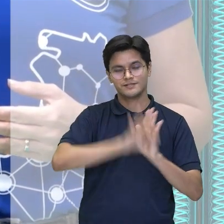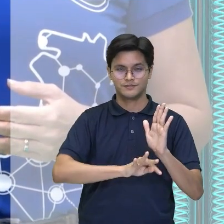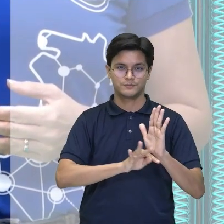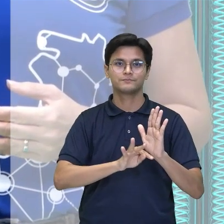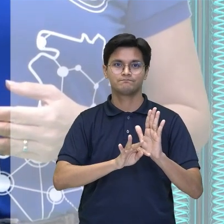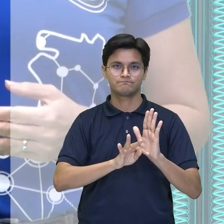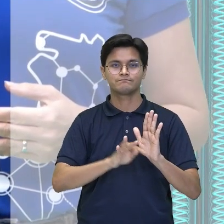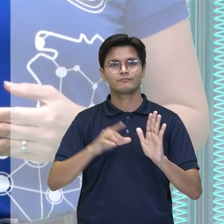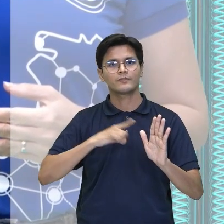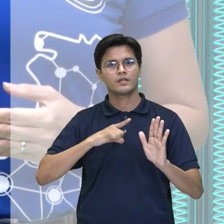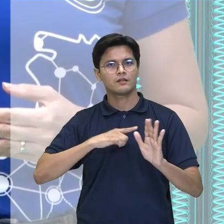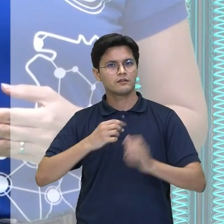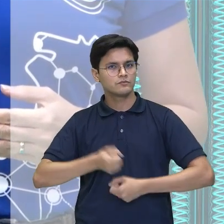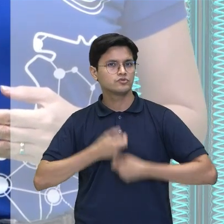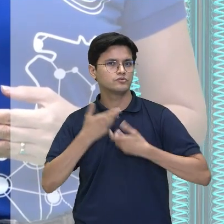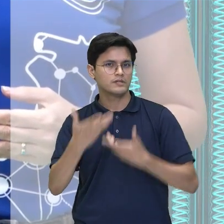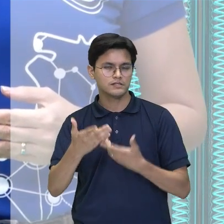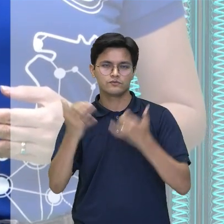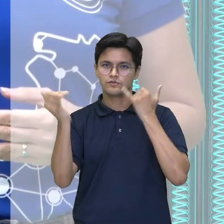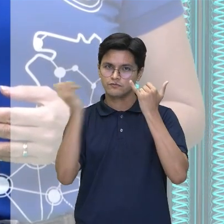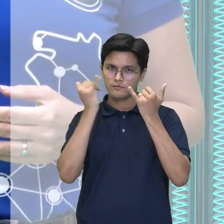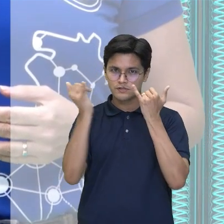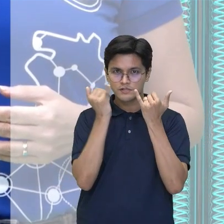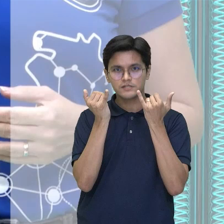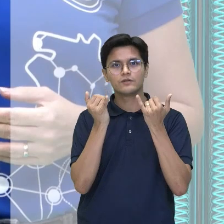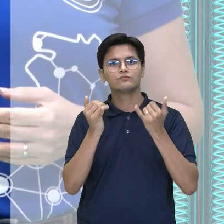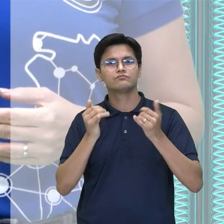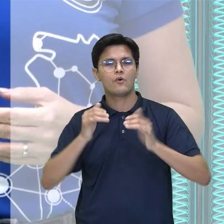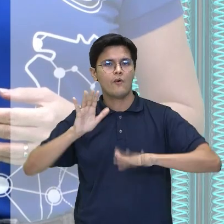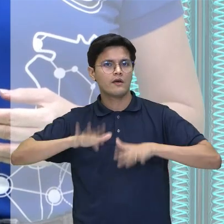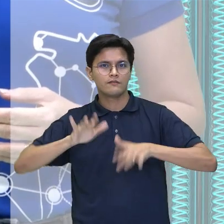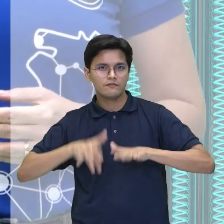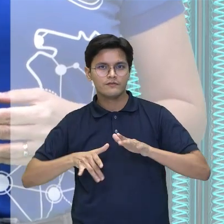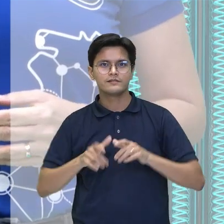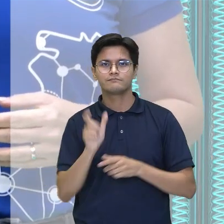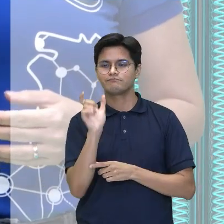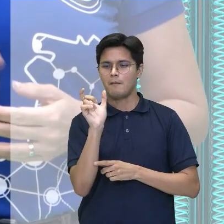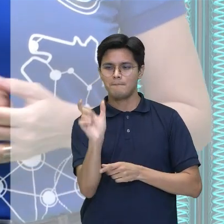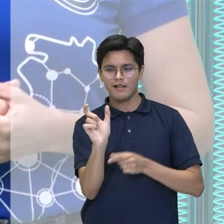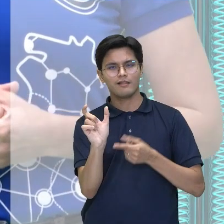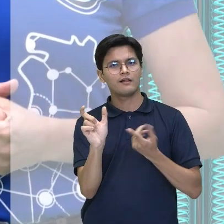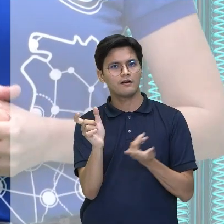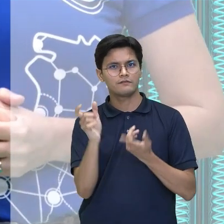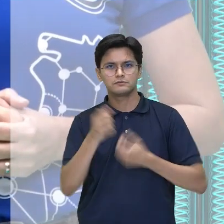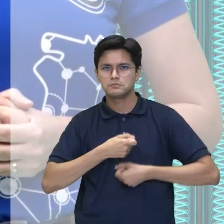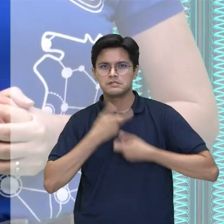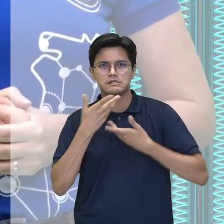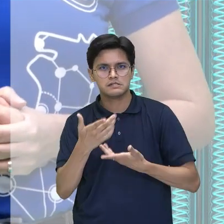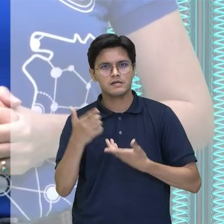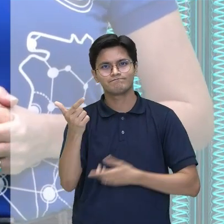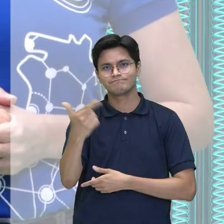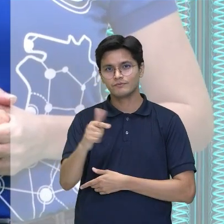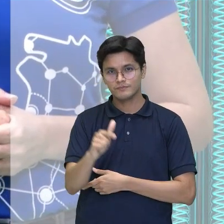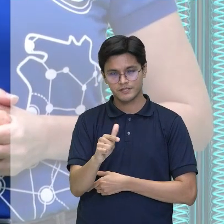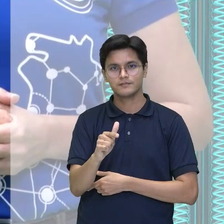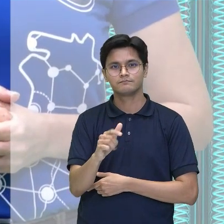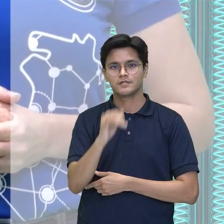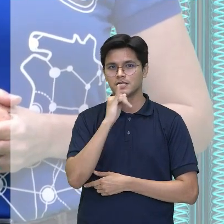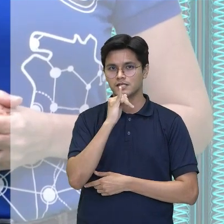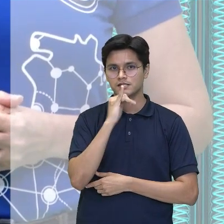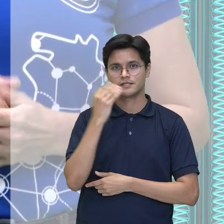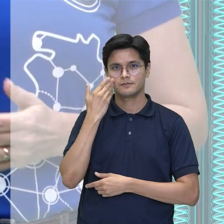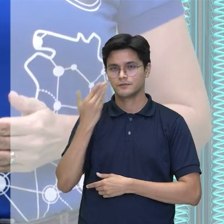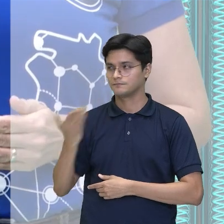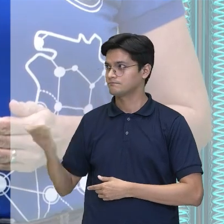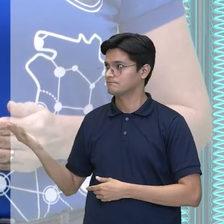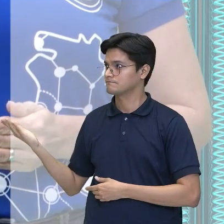Elas transmitem informações nem sempre representadas por palavras. Vamos ver os exemplos que a gente pode observar isso.